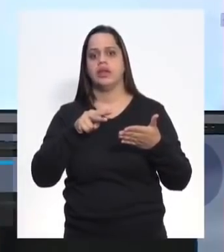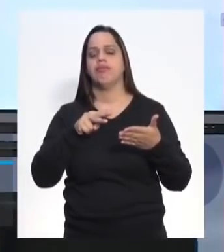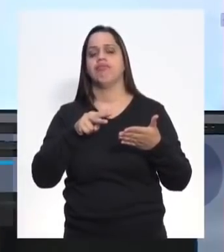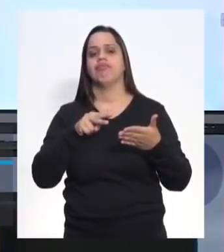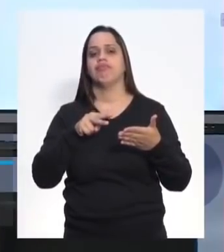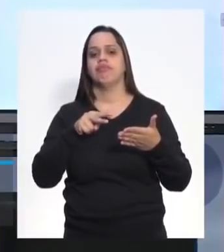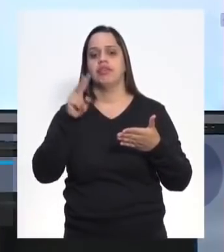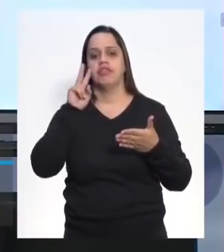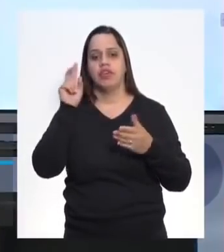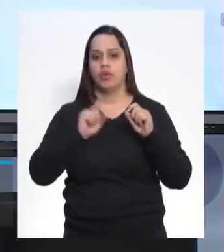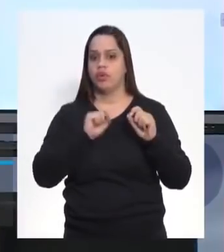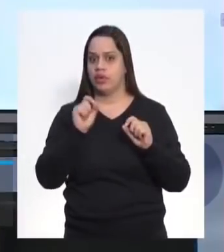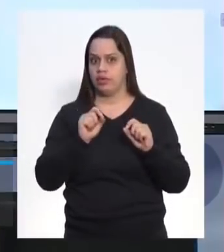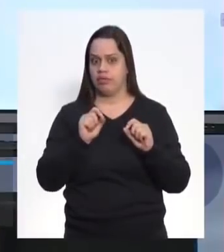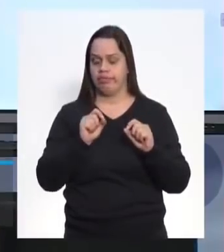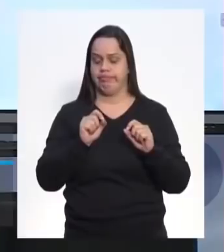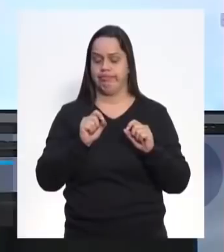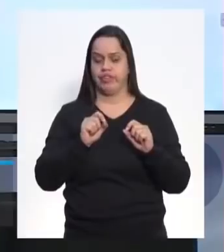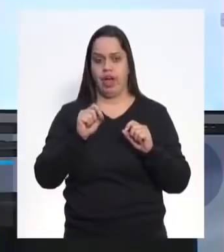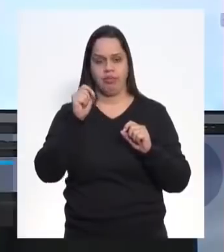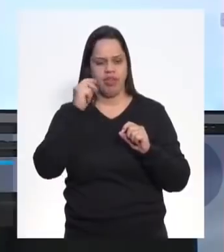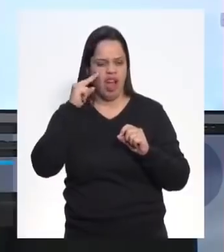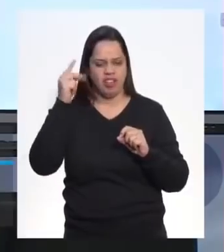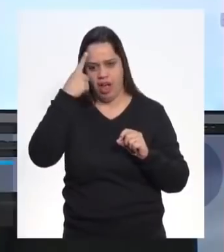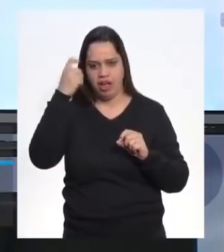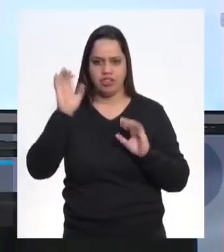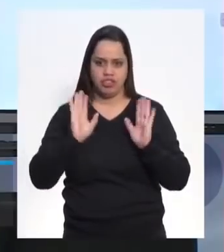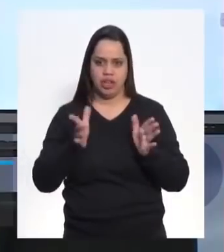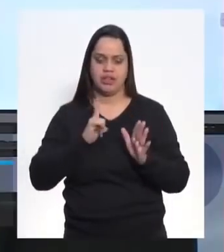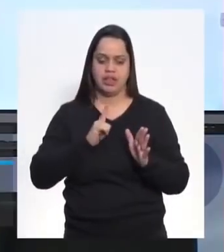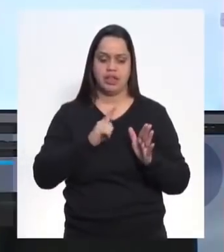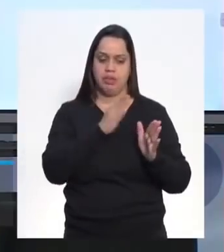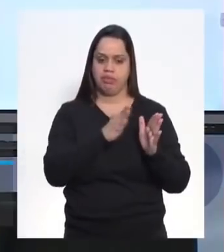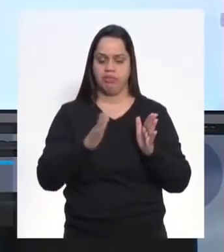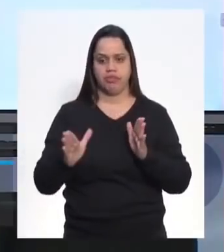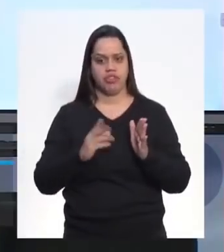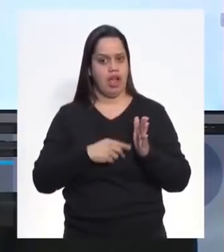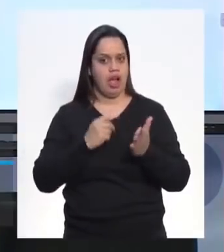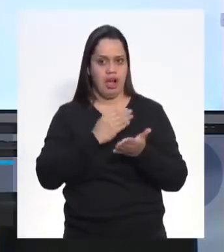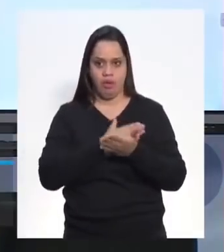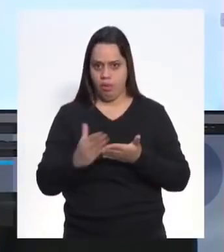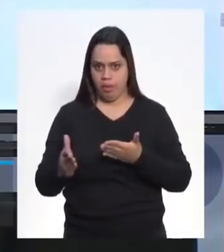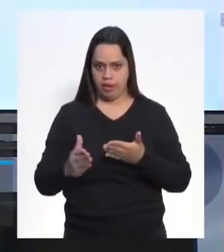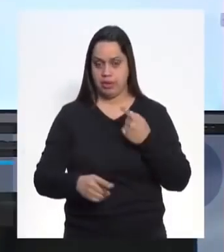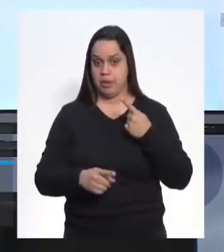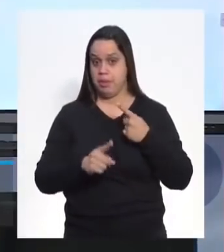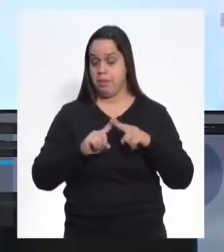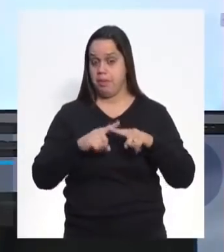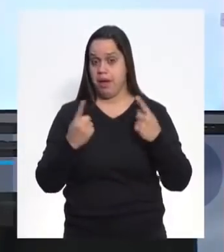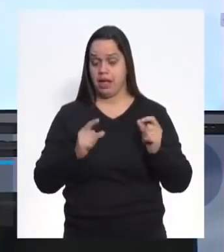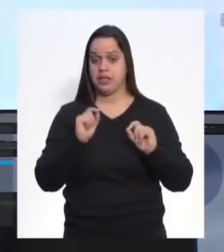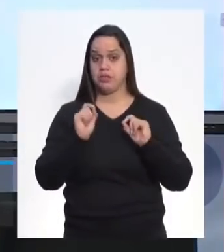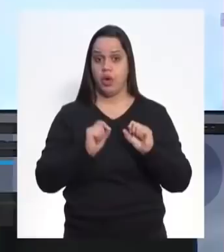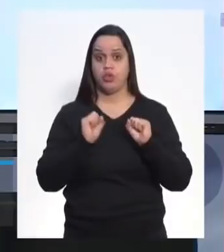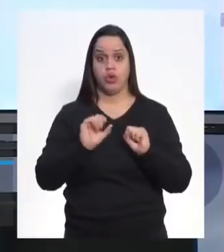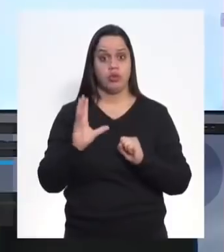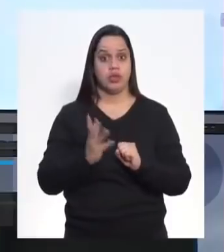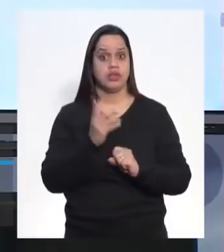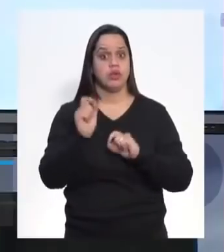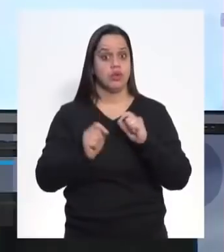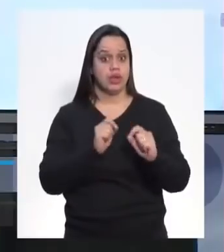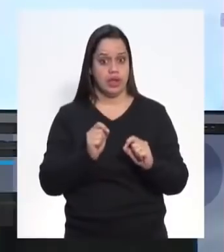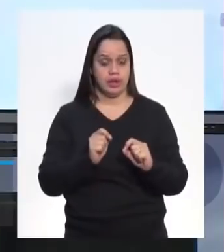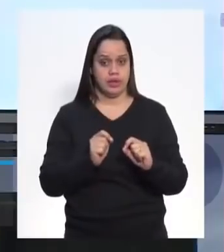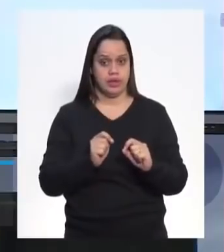esse cuidado, que claro, para esse exercício aqui, o consecutivo, né? Ele sempre vai ser somado 1. Mas pode acontecer de